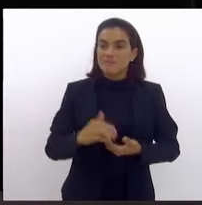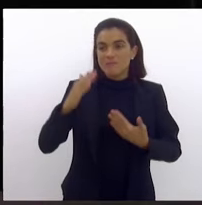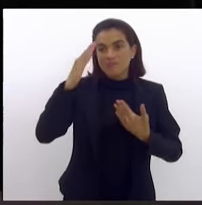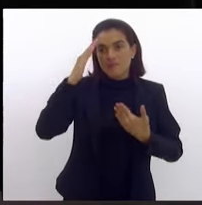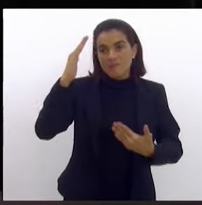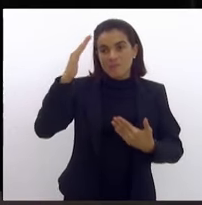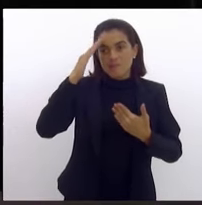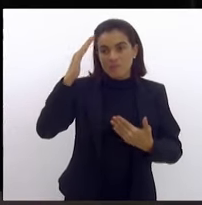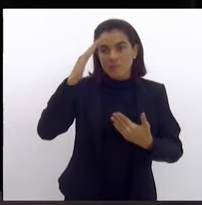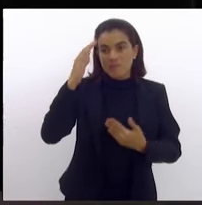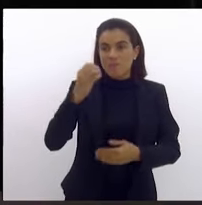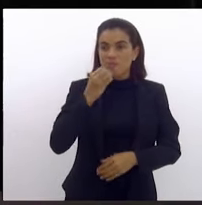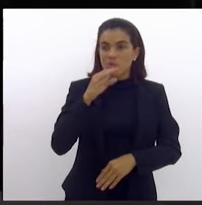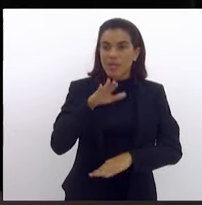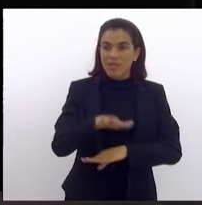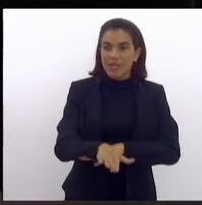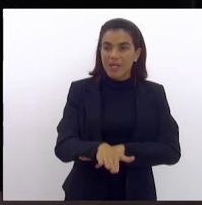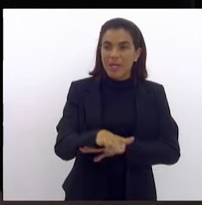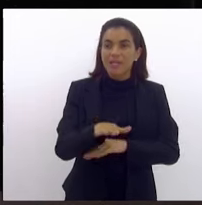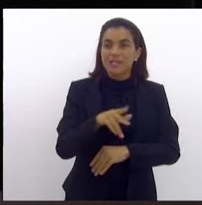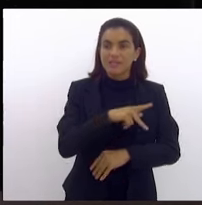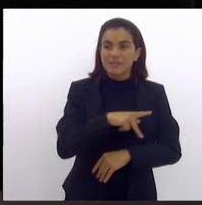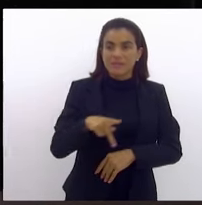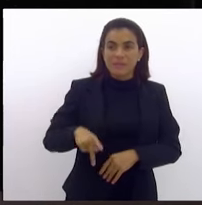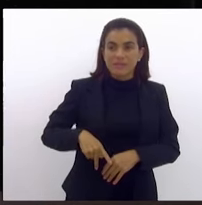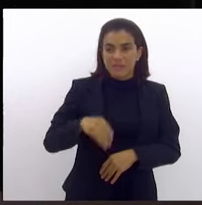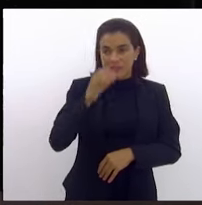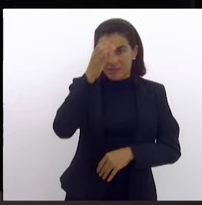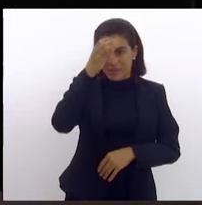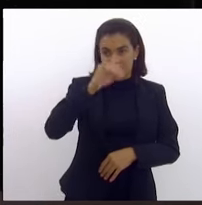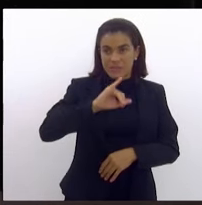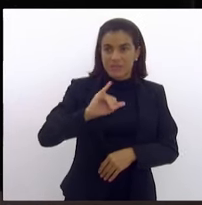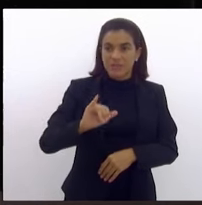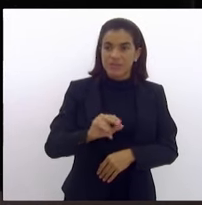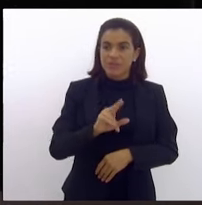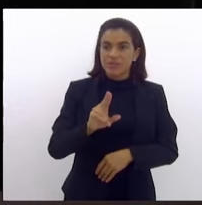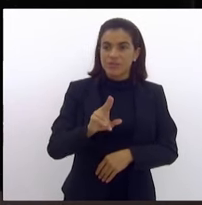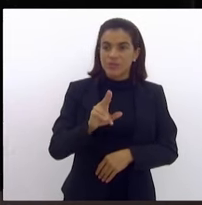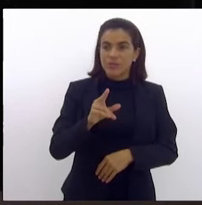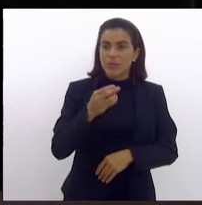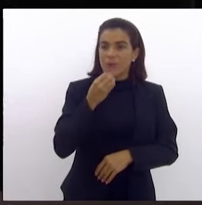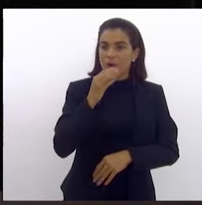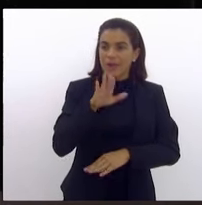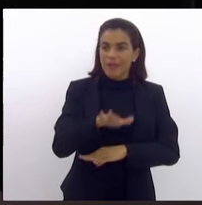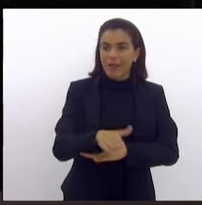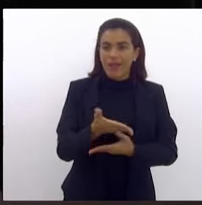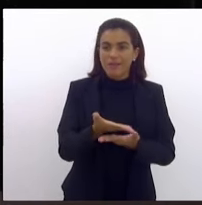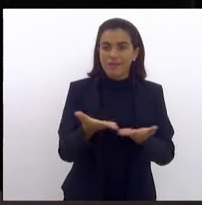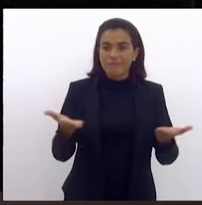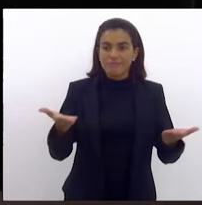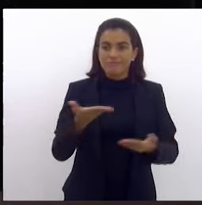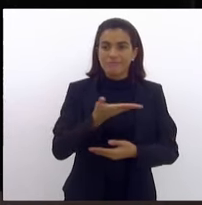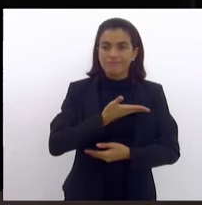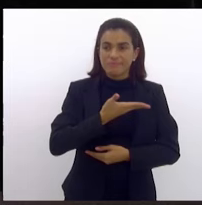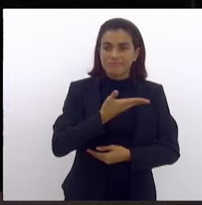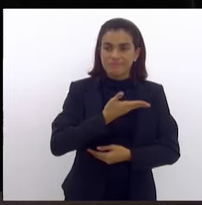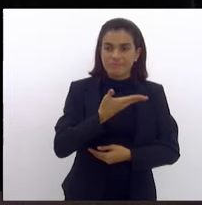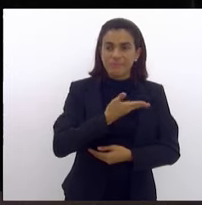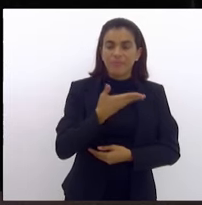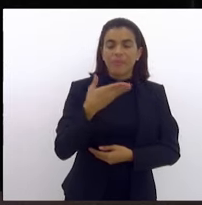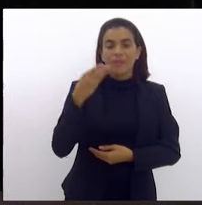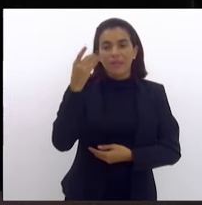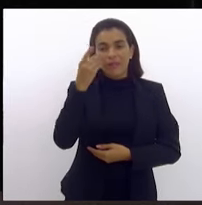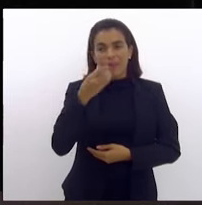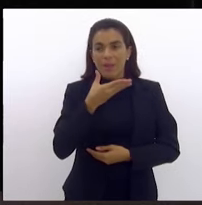Obrigada. Boa tarde, presidenta Tia Ju. Boa tarde, demais colegas, deputados